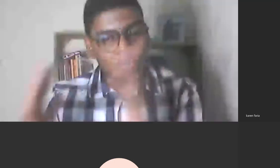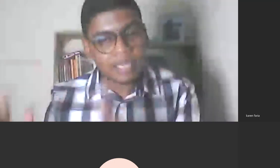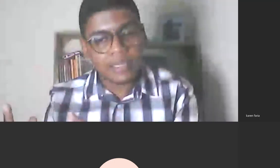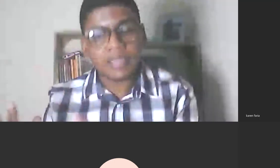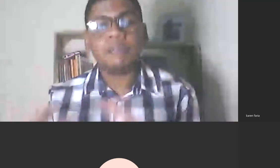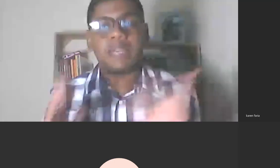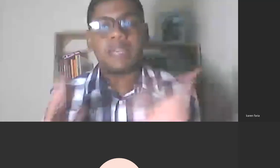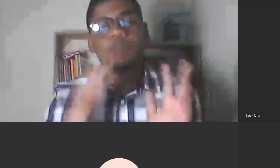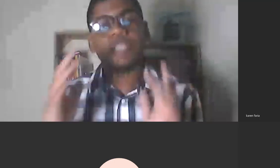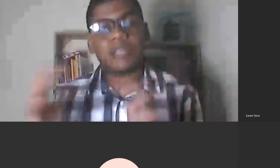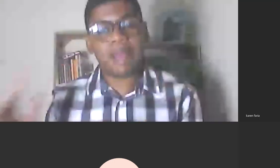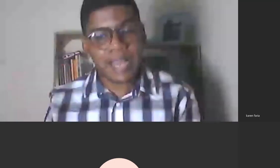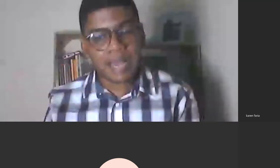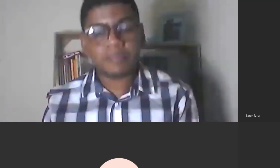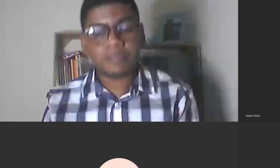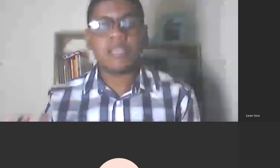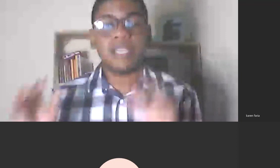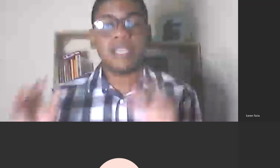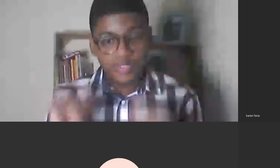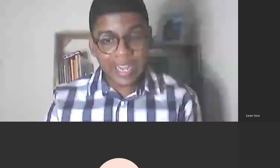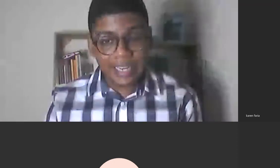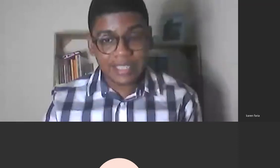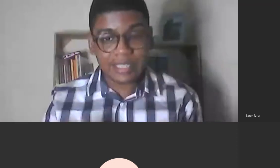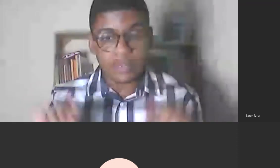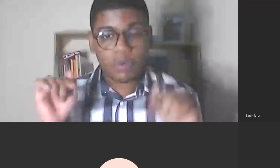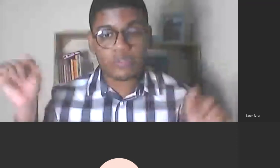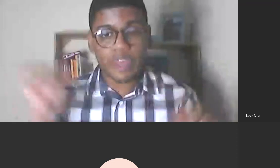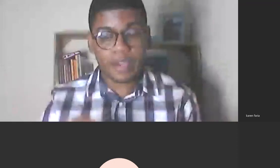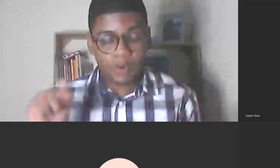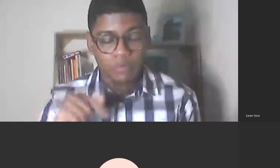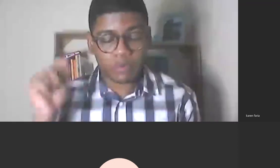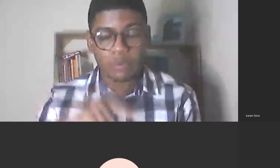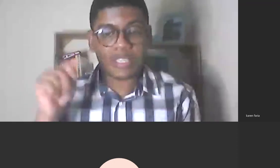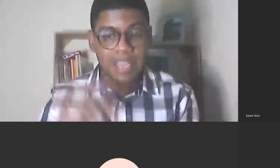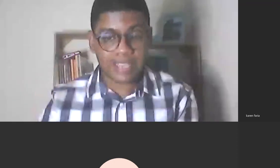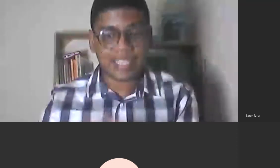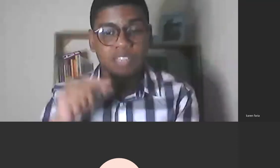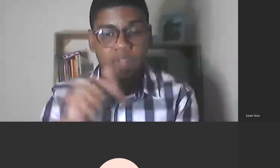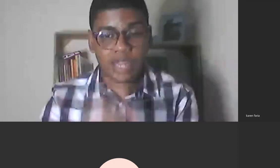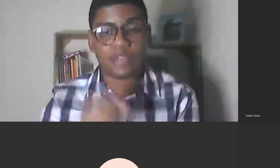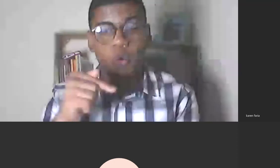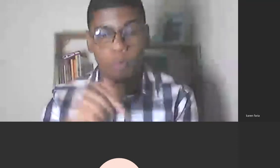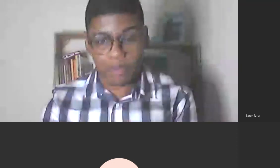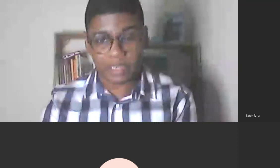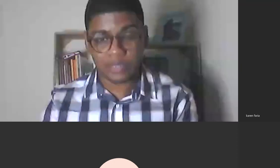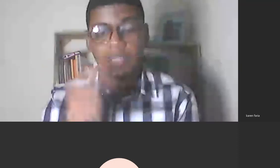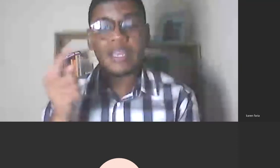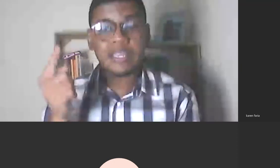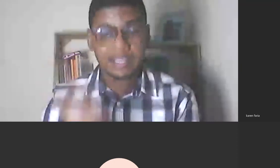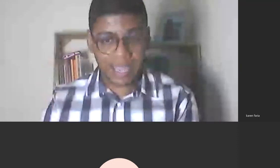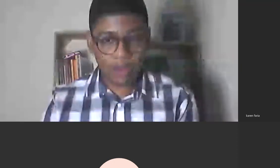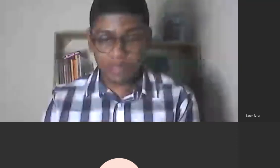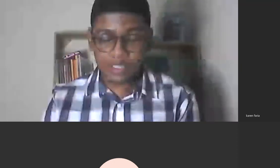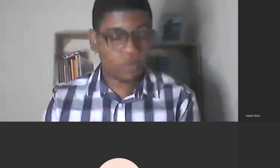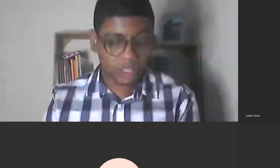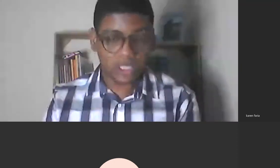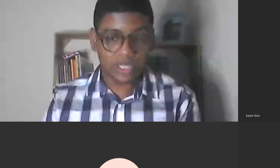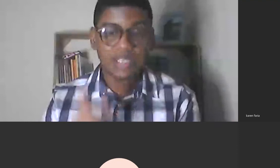né, por aula, para a gente poder trabalhar. E a gente finaliza com os sinais relacionados a corpo humano